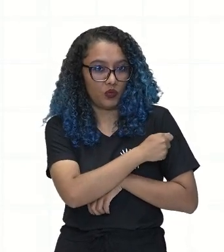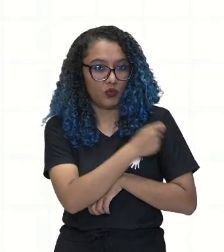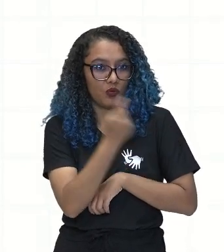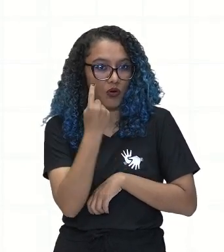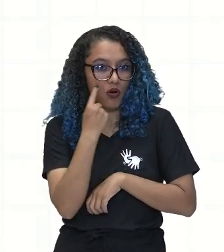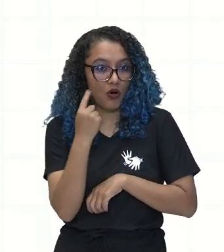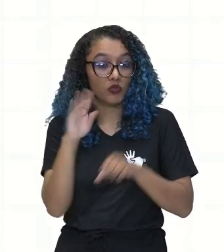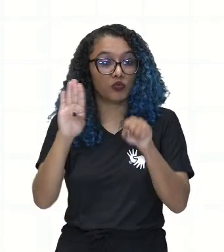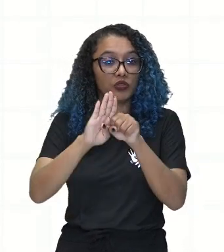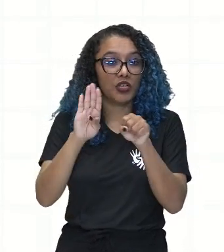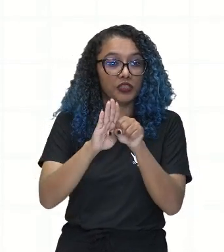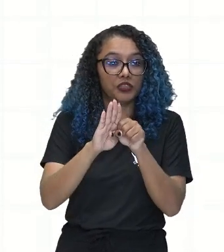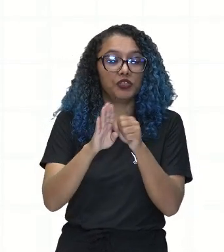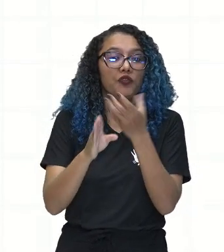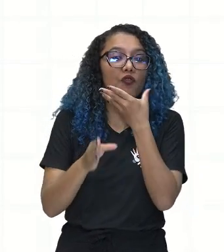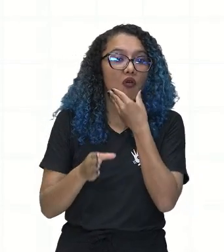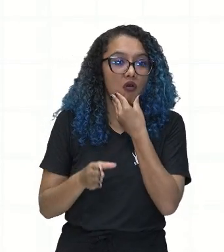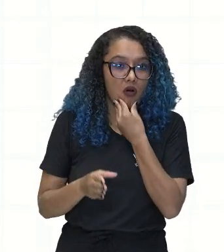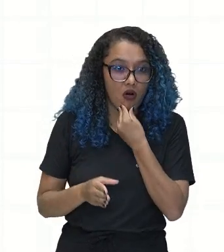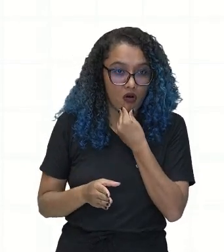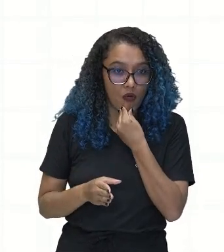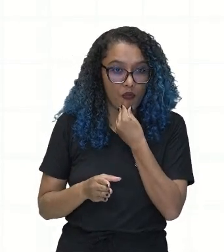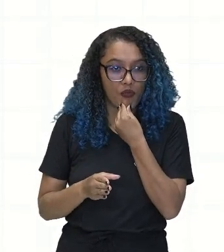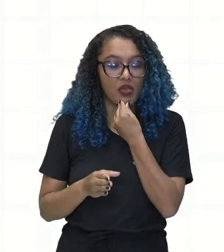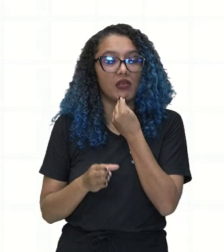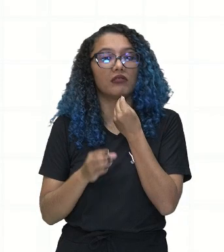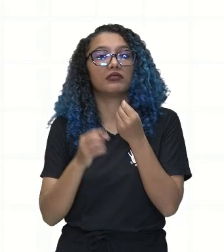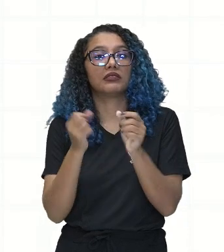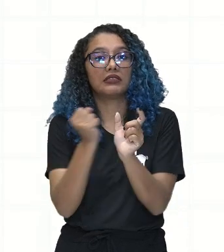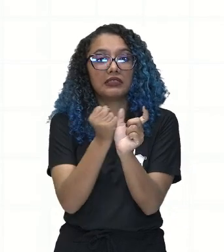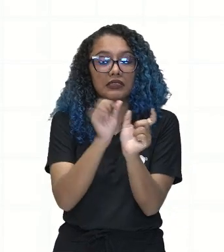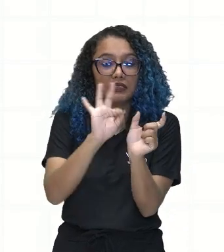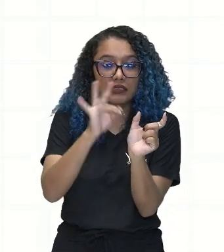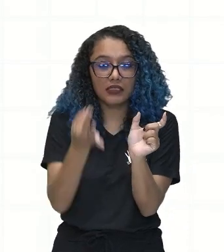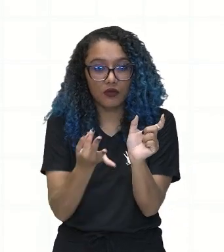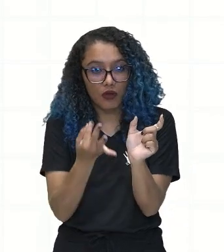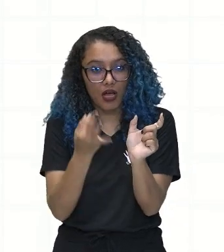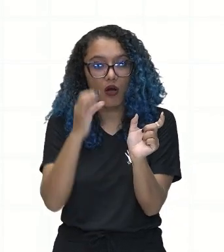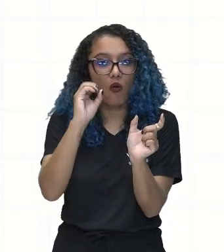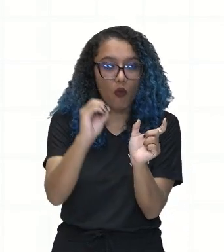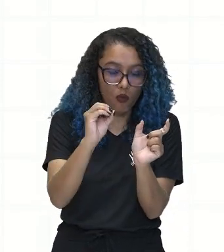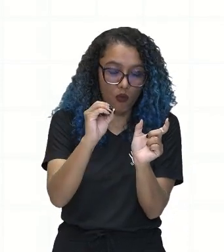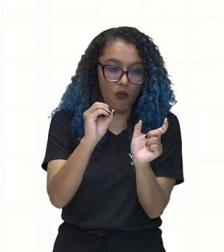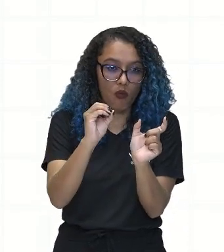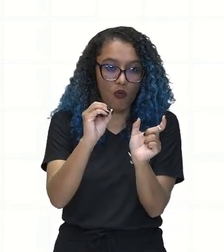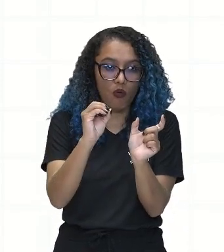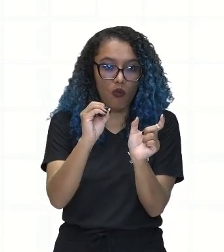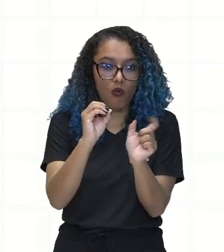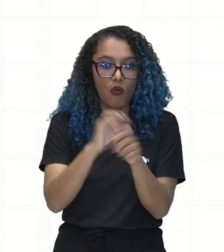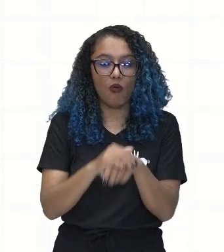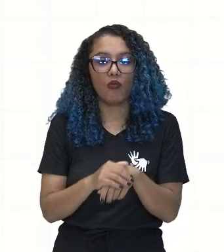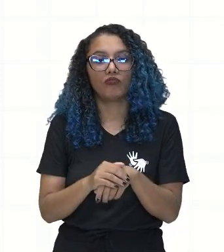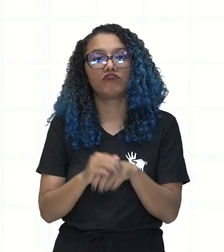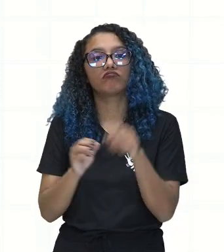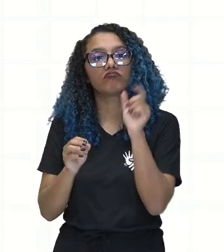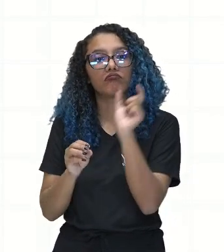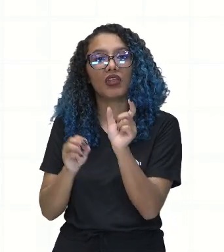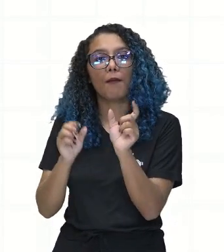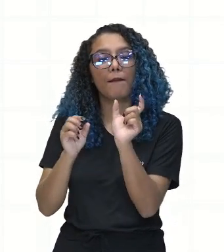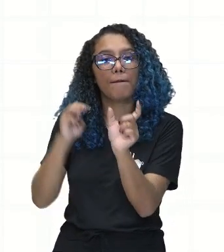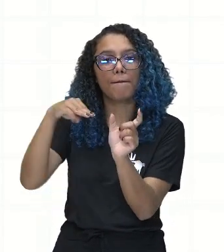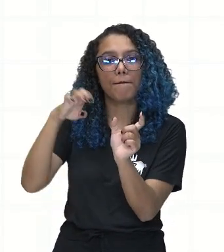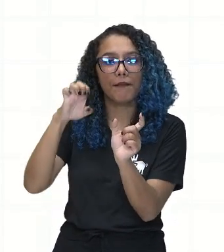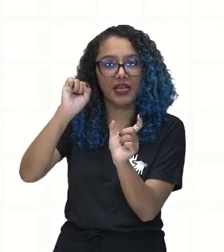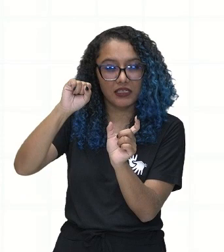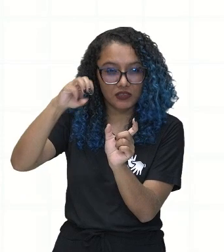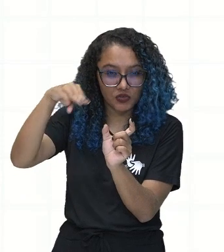masculino no singular, então ele vai, a palavra mesmo vai ficar no singular masculino. Ó. O aluno mesmo fez